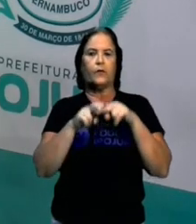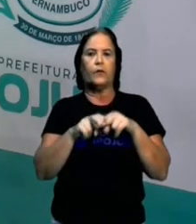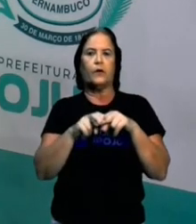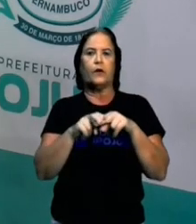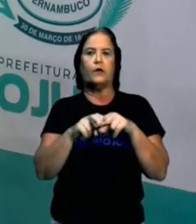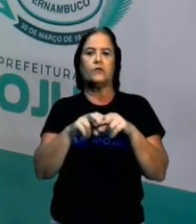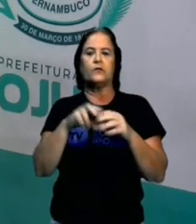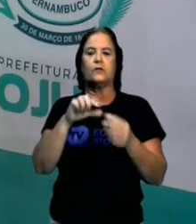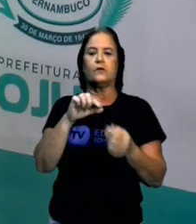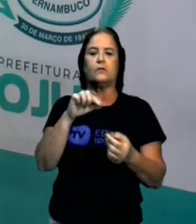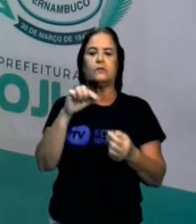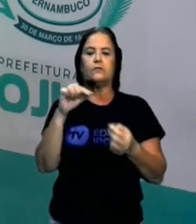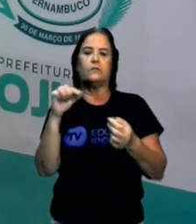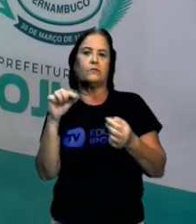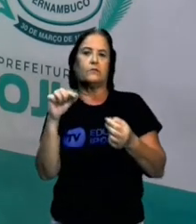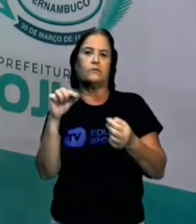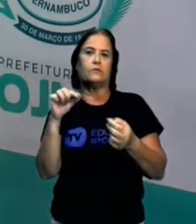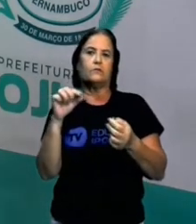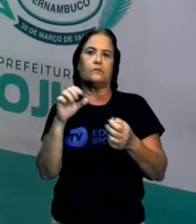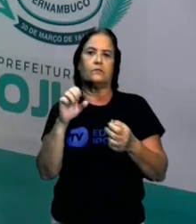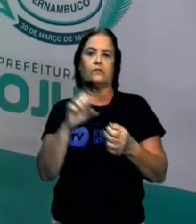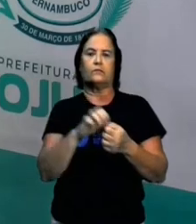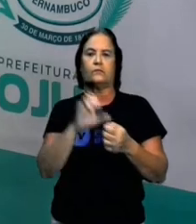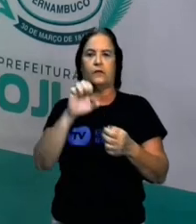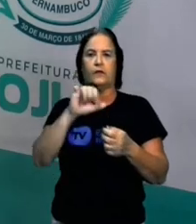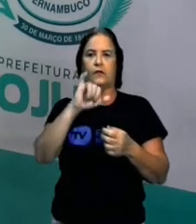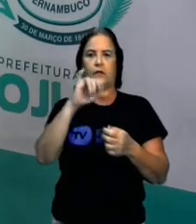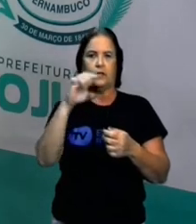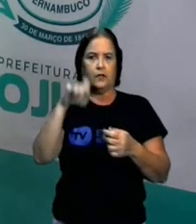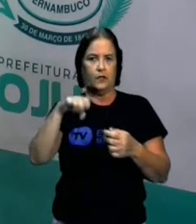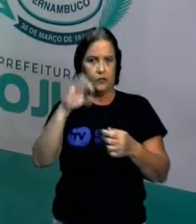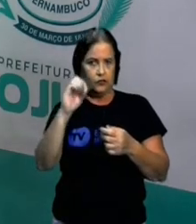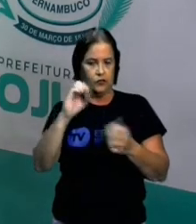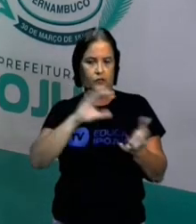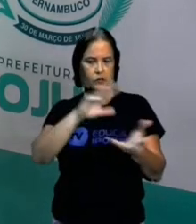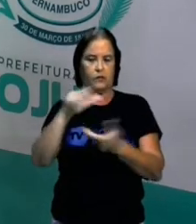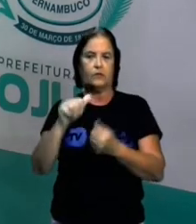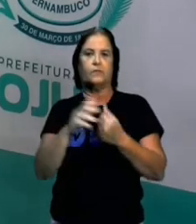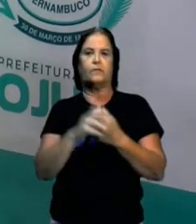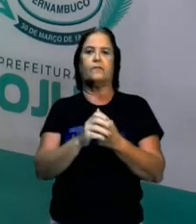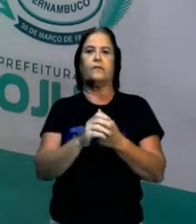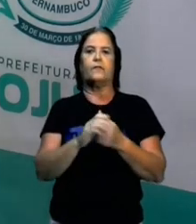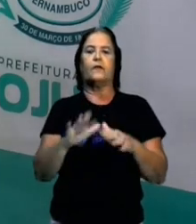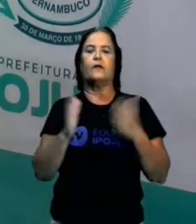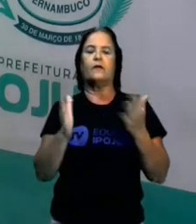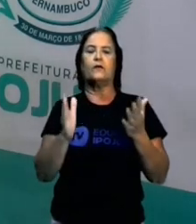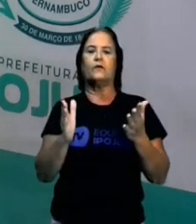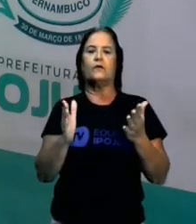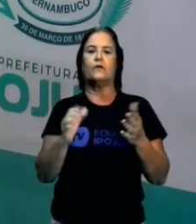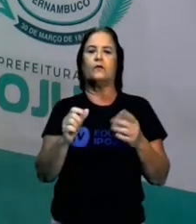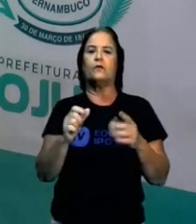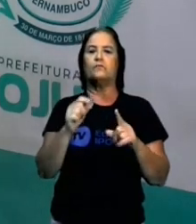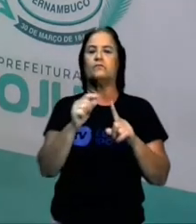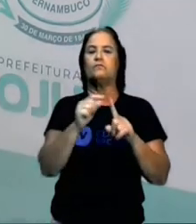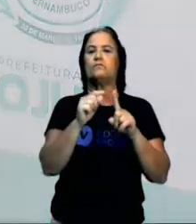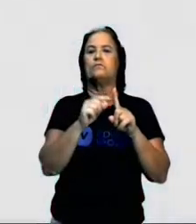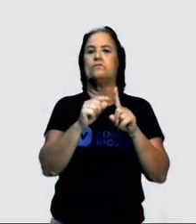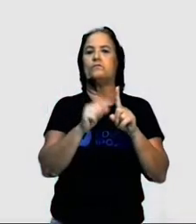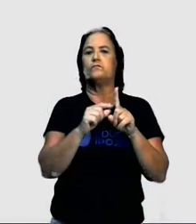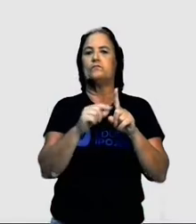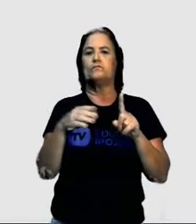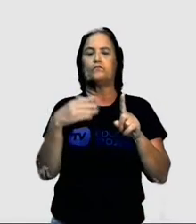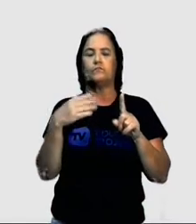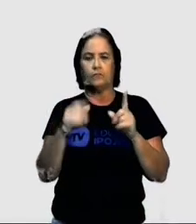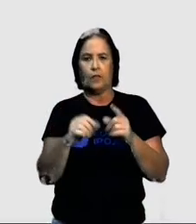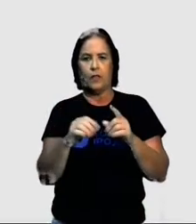do eixo da Terra. OK? Vamos lá agora aprender o que são zonas térmicas. Por